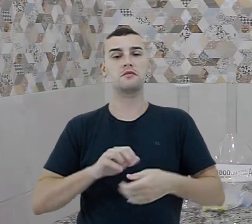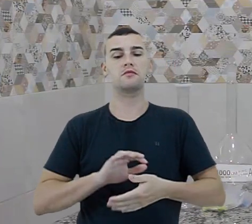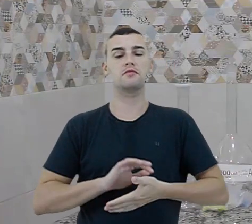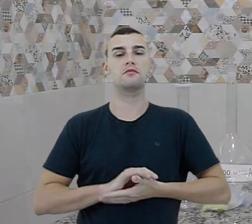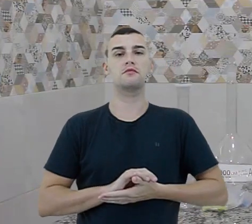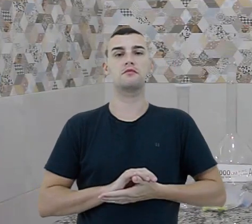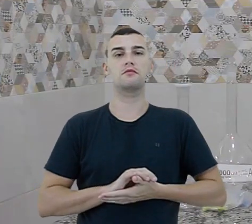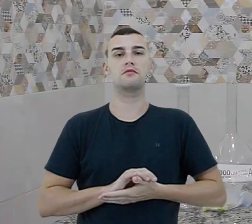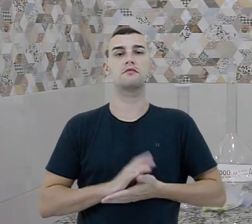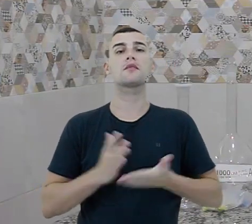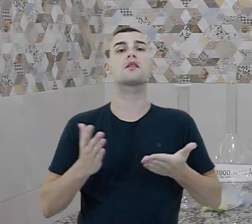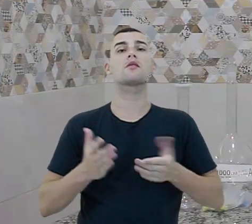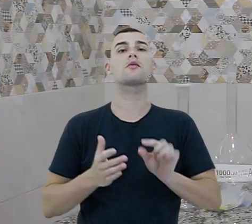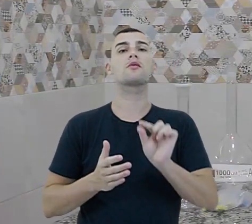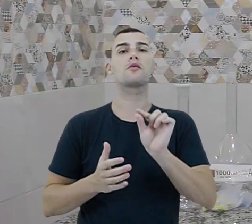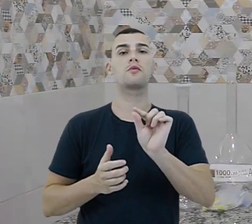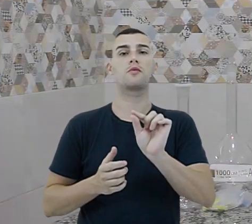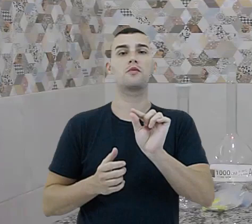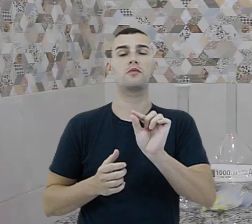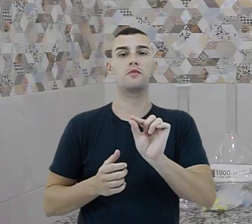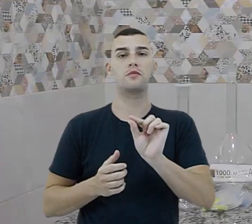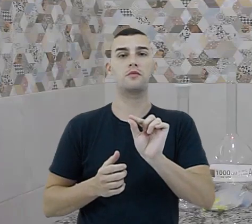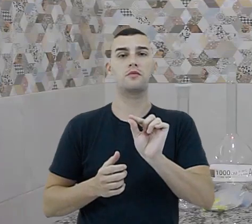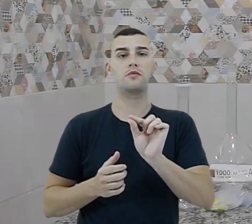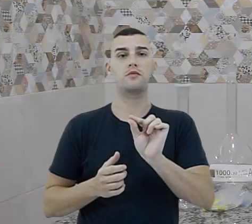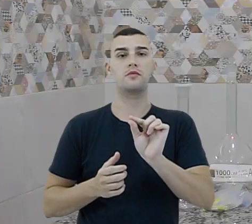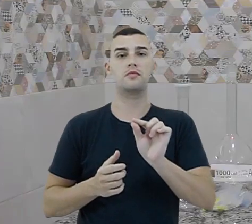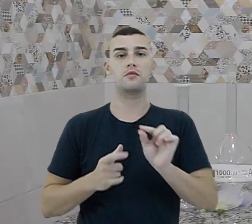quero. Agora eu venho,